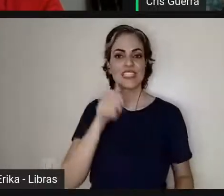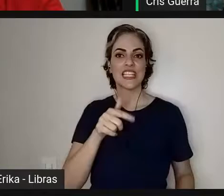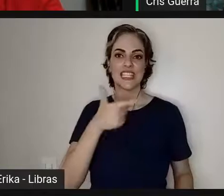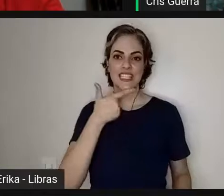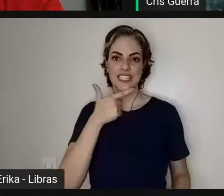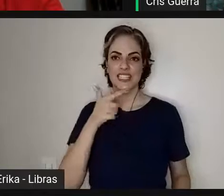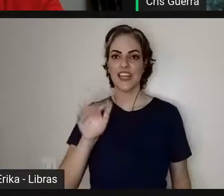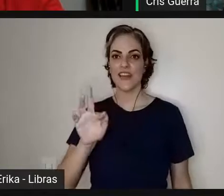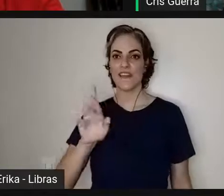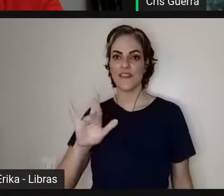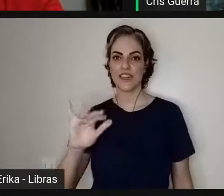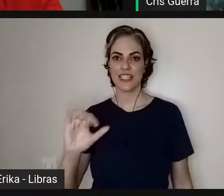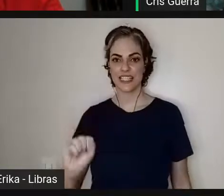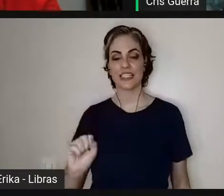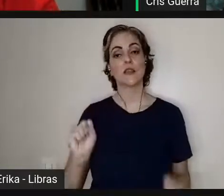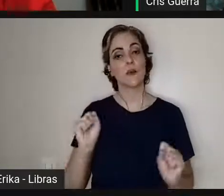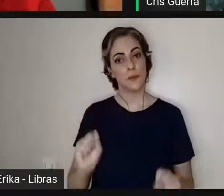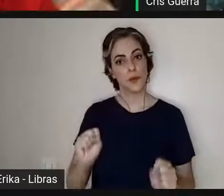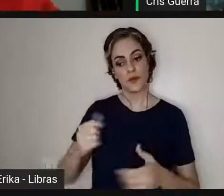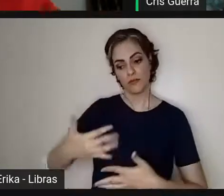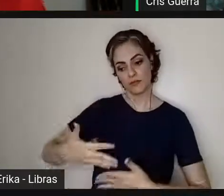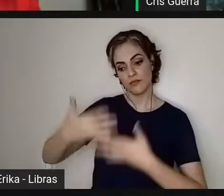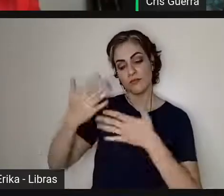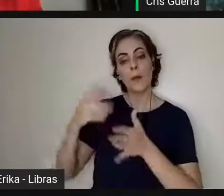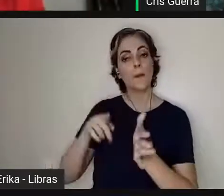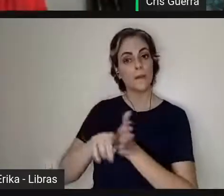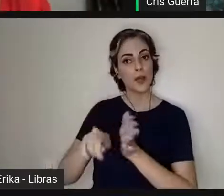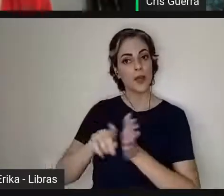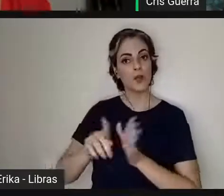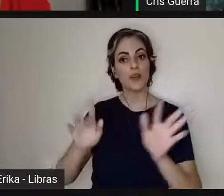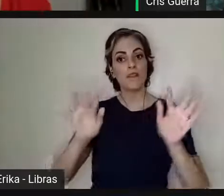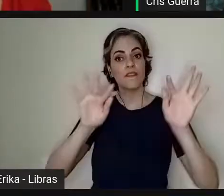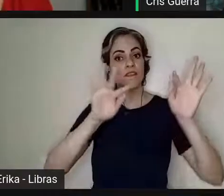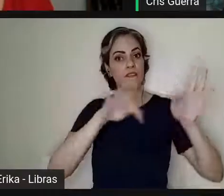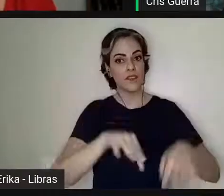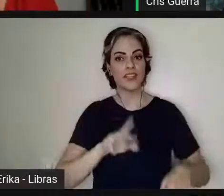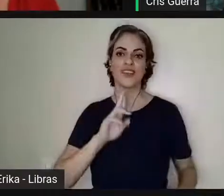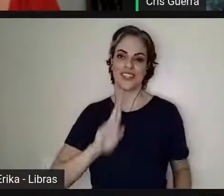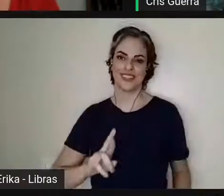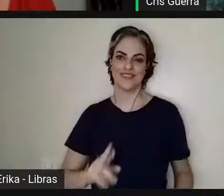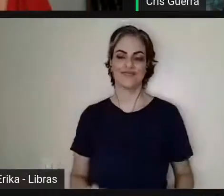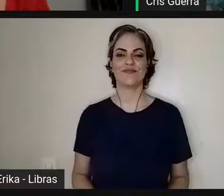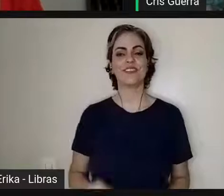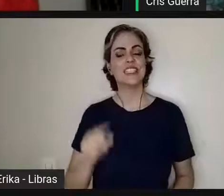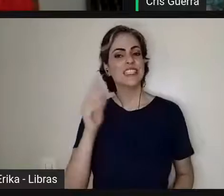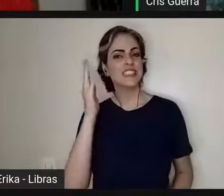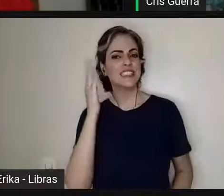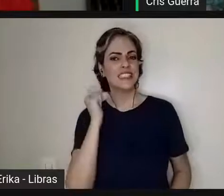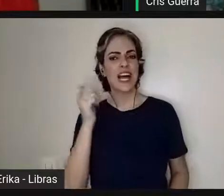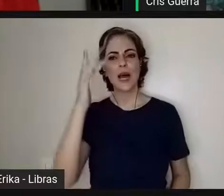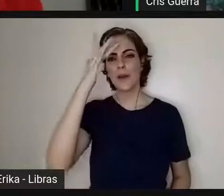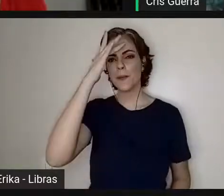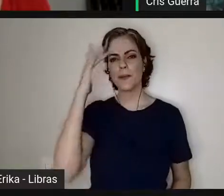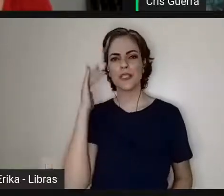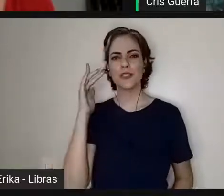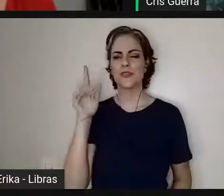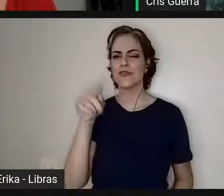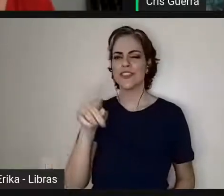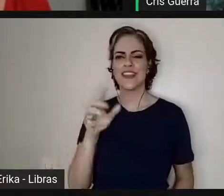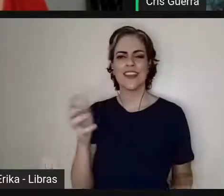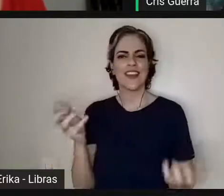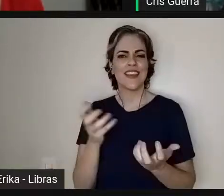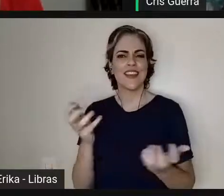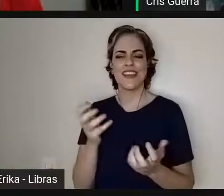serão respondidas ao final do evento. Bom, sabe aquela pessoa com quem você adoraria bater um papo, tomar um café, passar a tarde